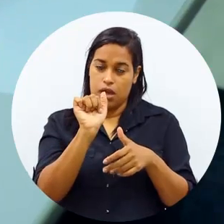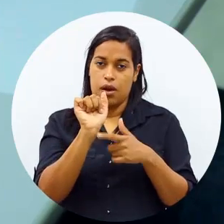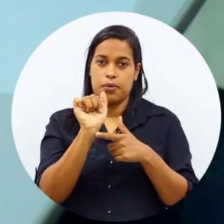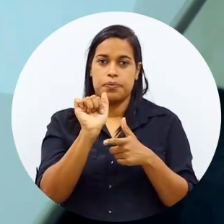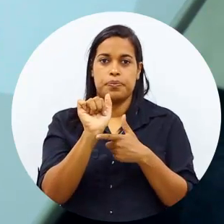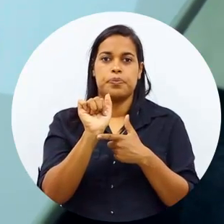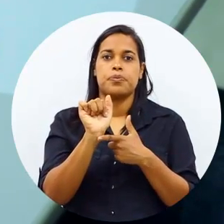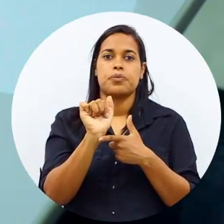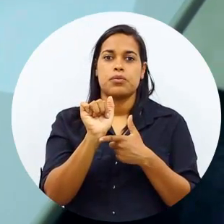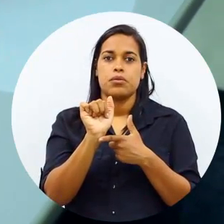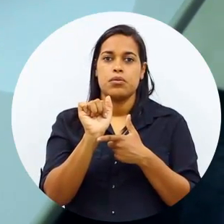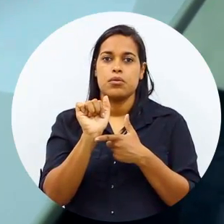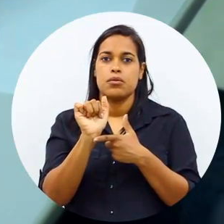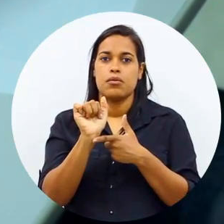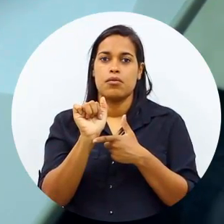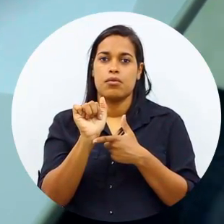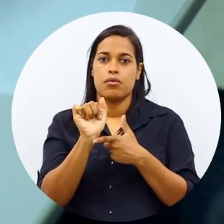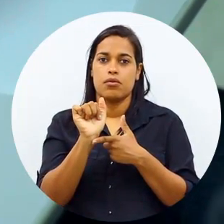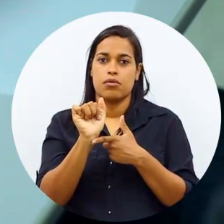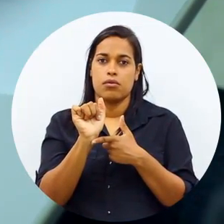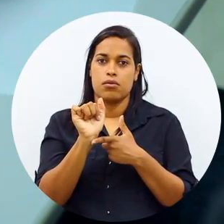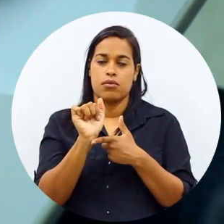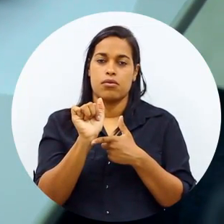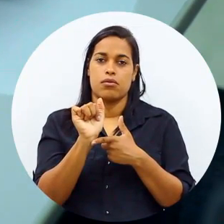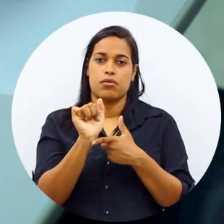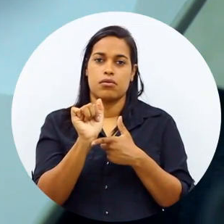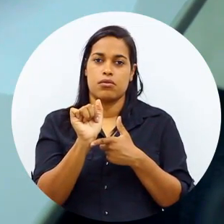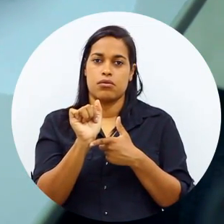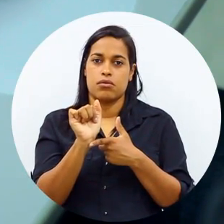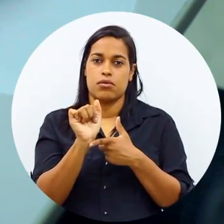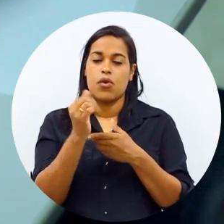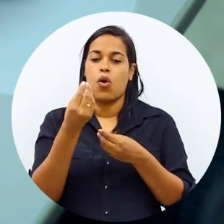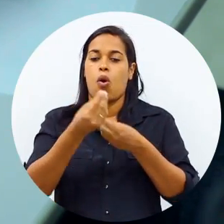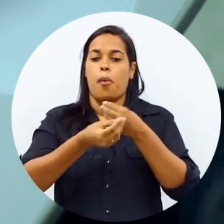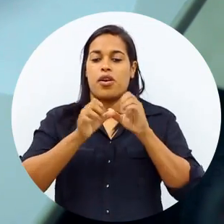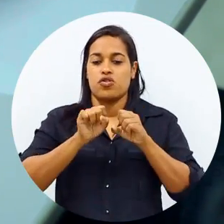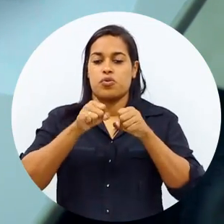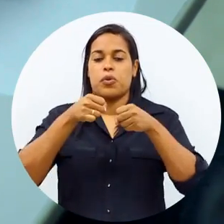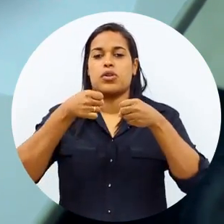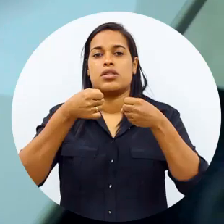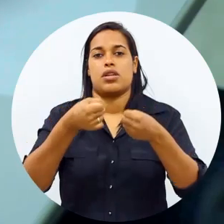A disposição do meu candelabro